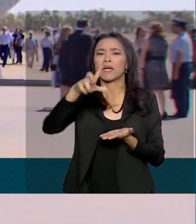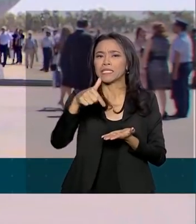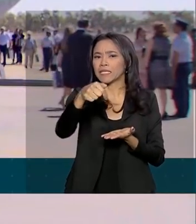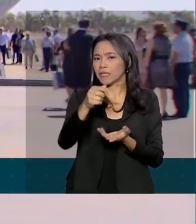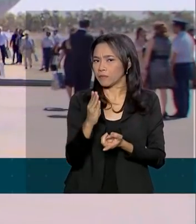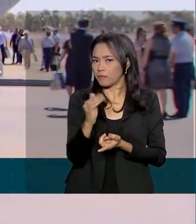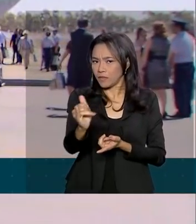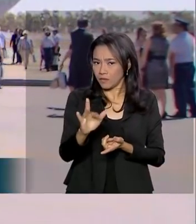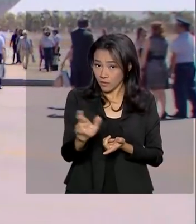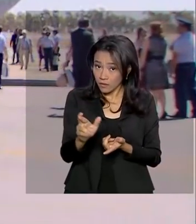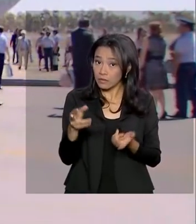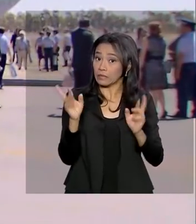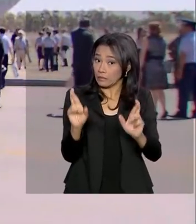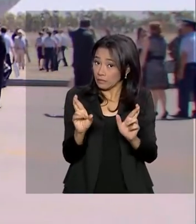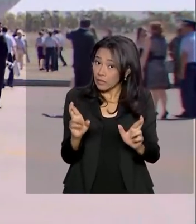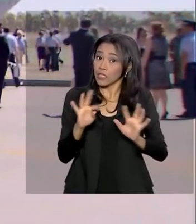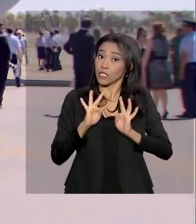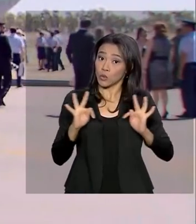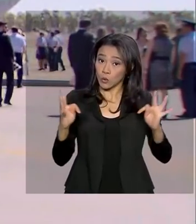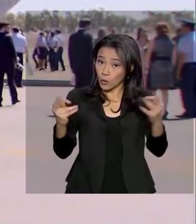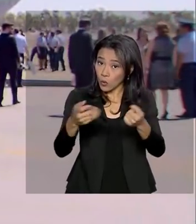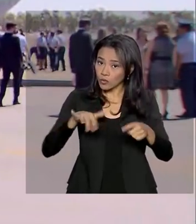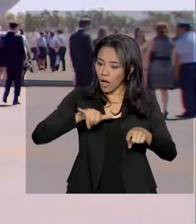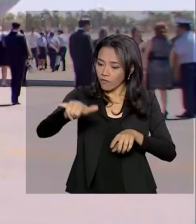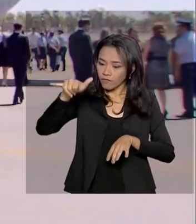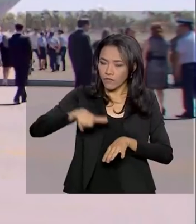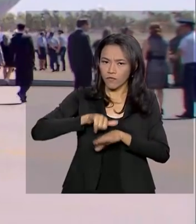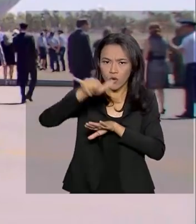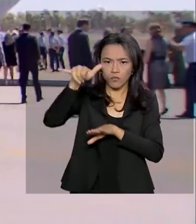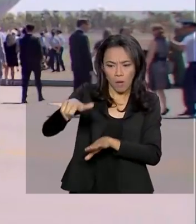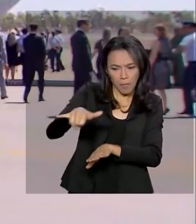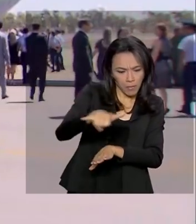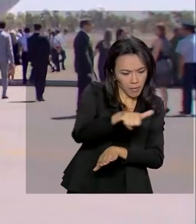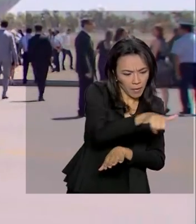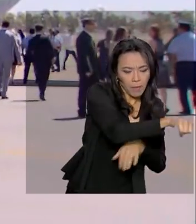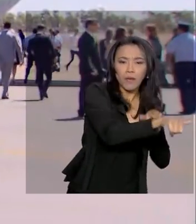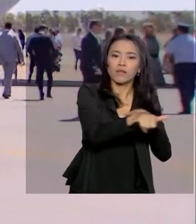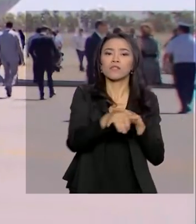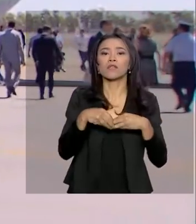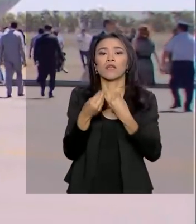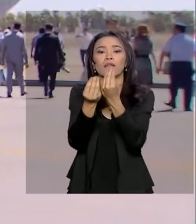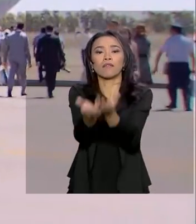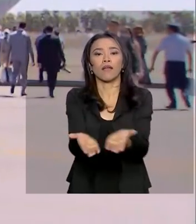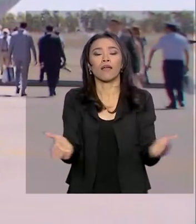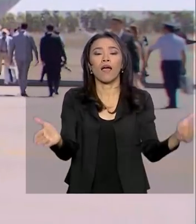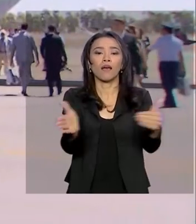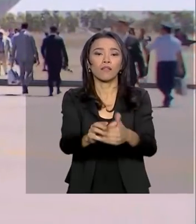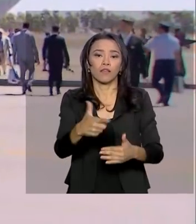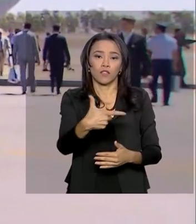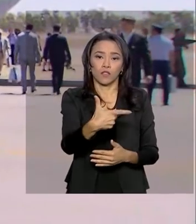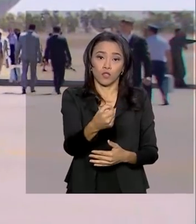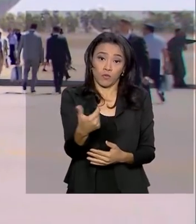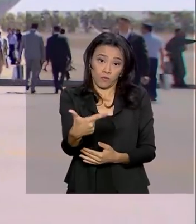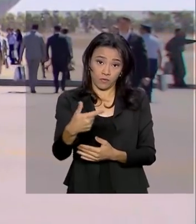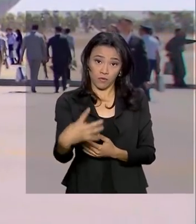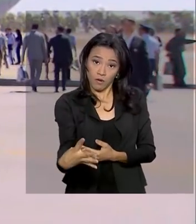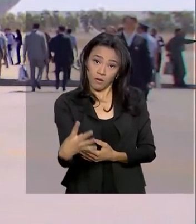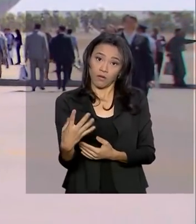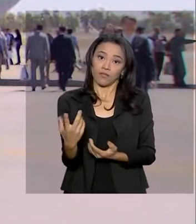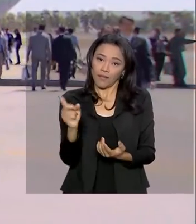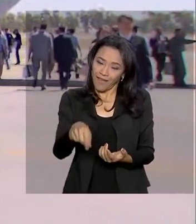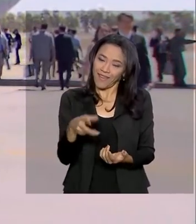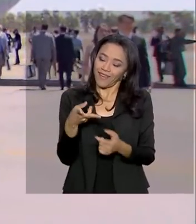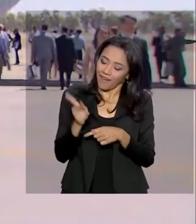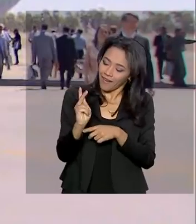A expectativa é que todos os aviões sejam entregues até 2024. Unidades do